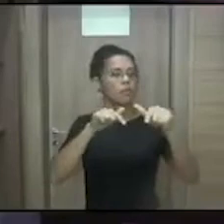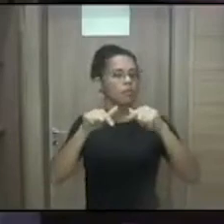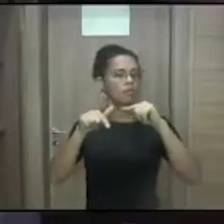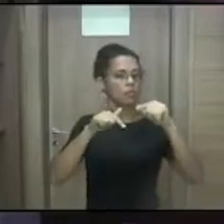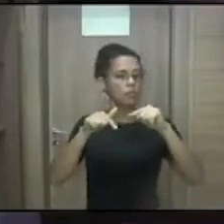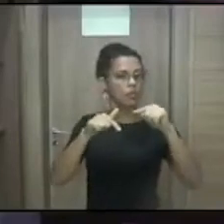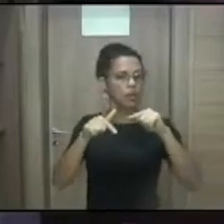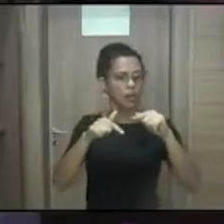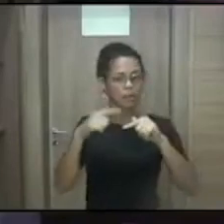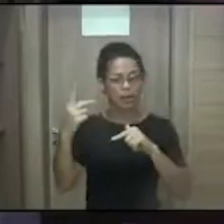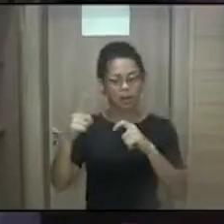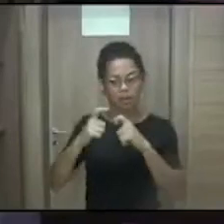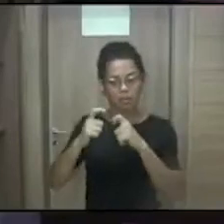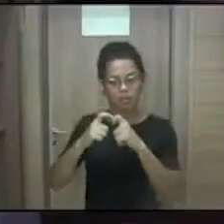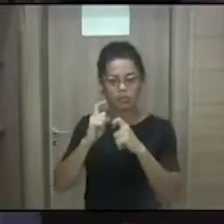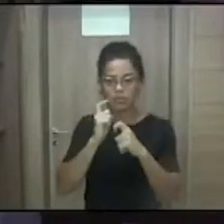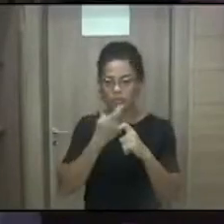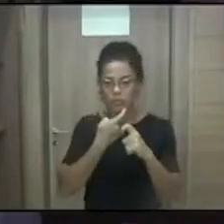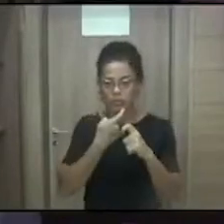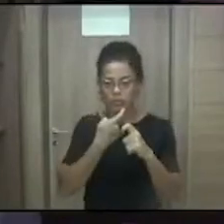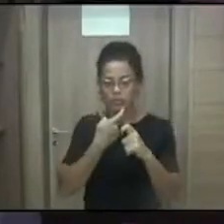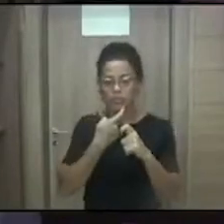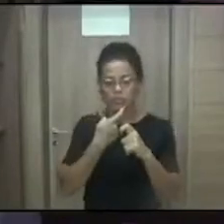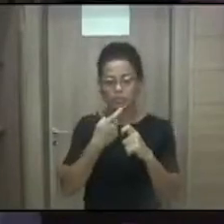os dentistas, ainda é marginal.